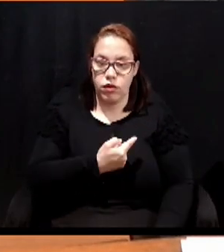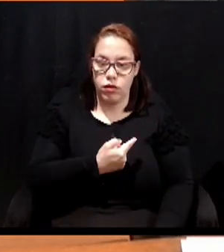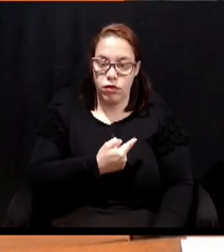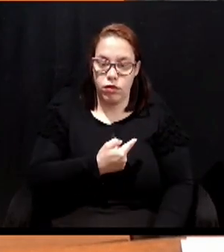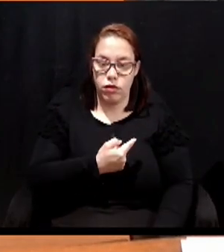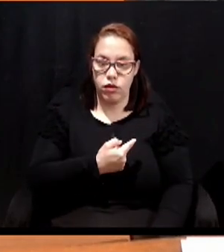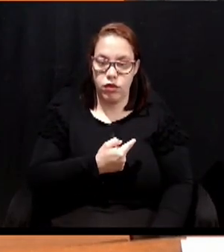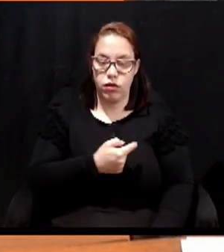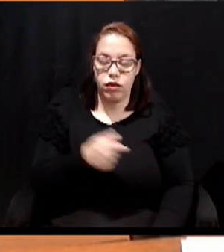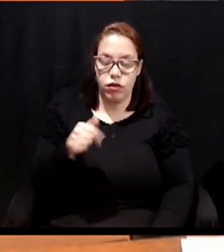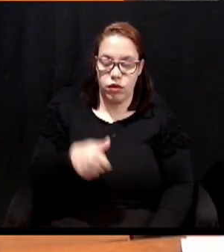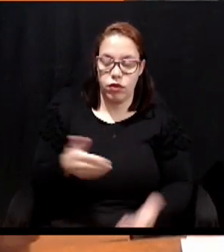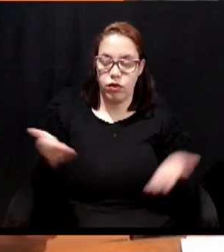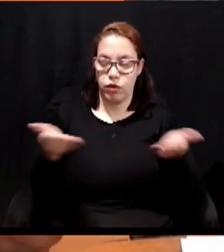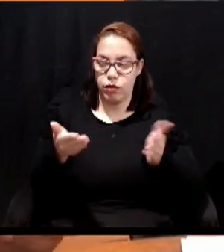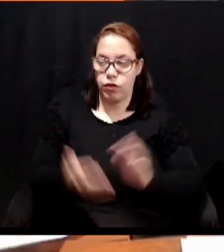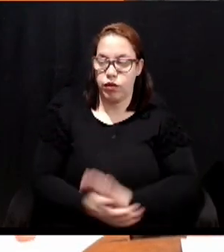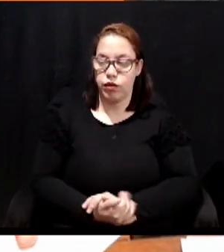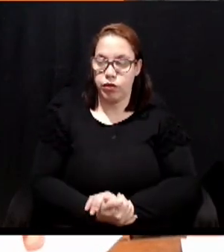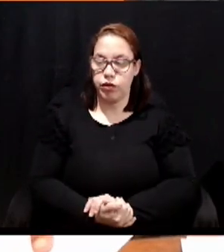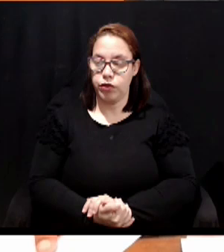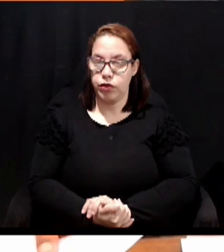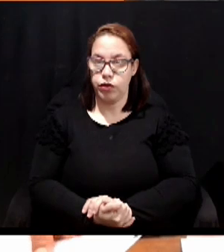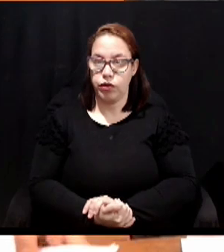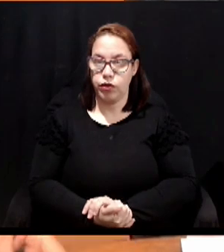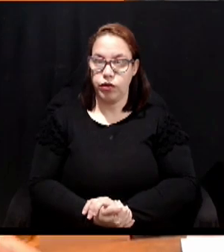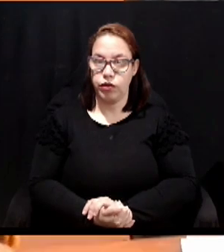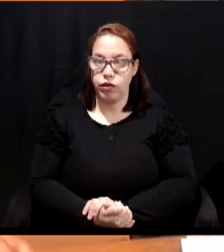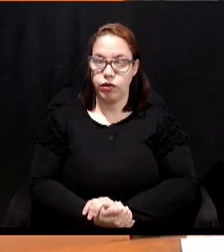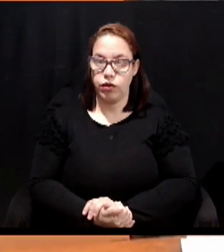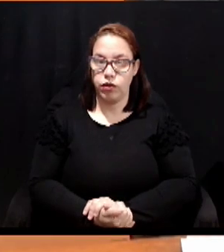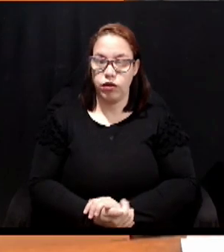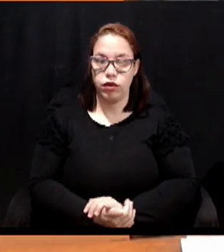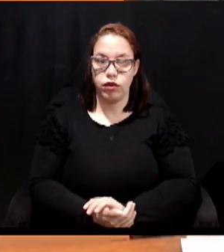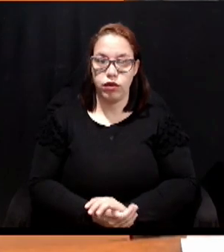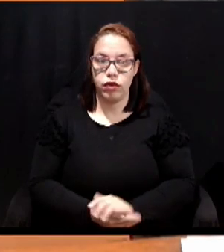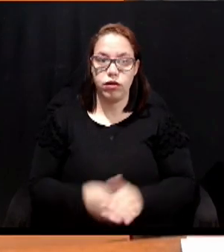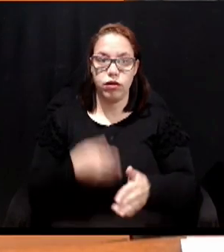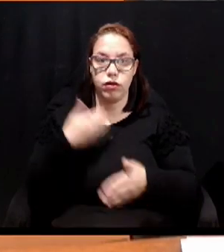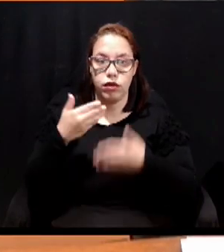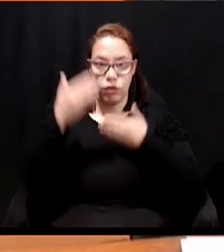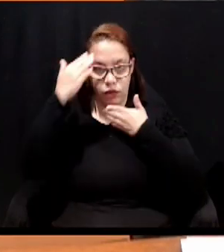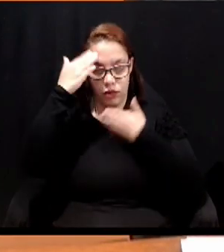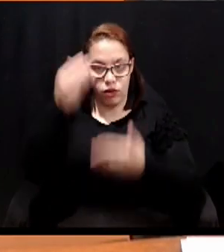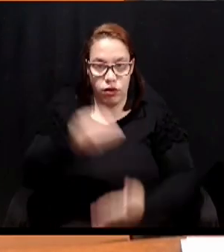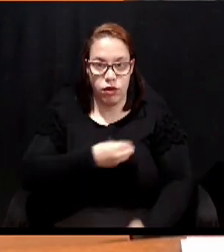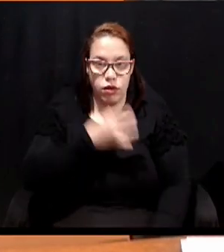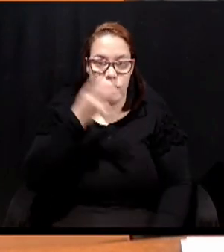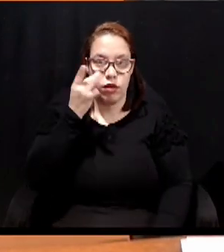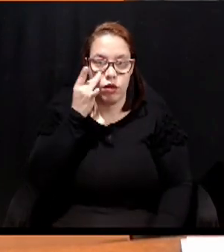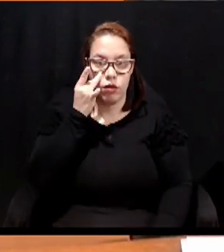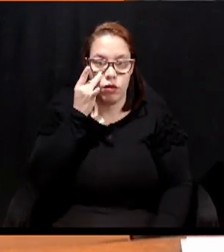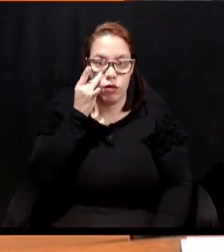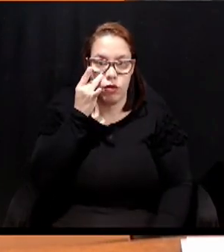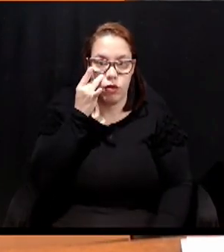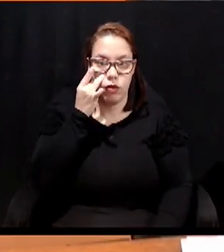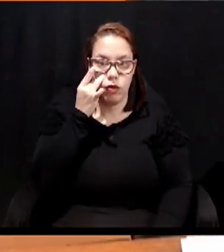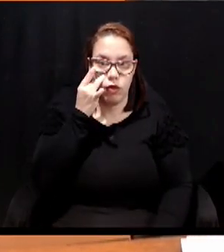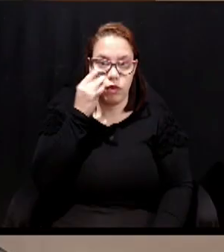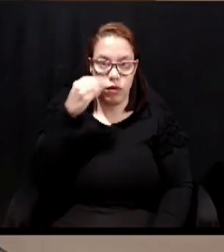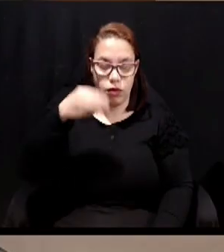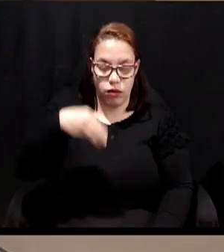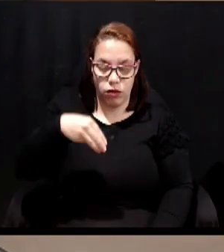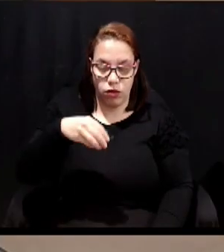hoje, E, sem mais delongas, eu gostaria aqui de agradecer a presença do Márcio Barbado,